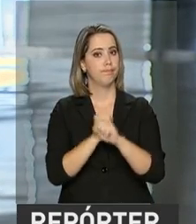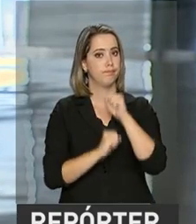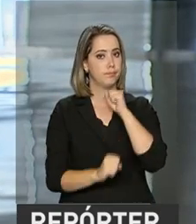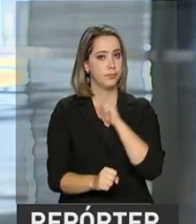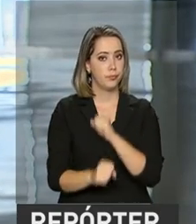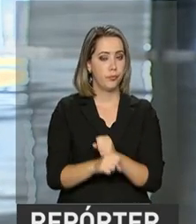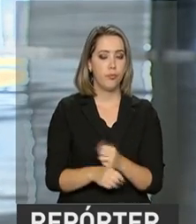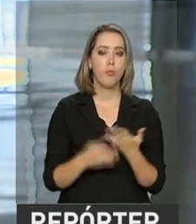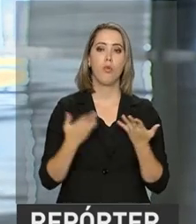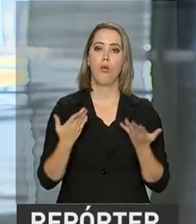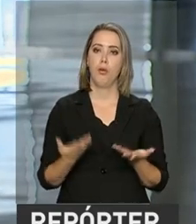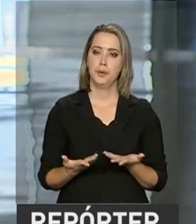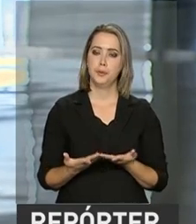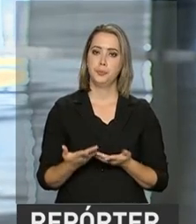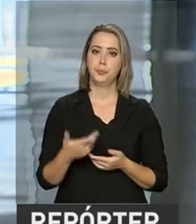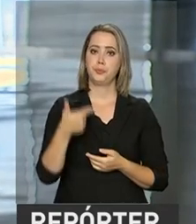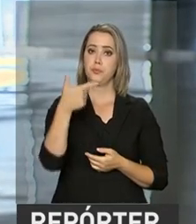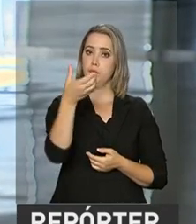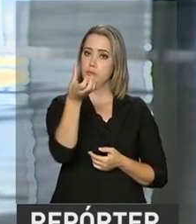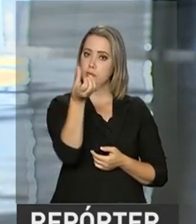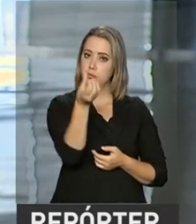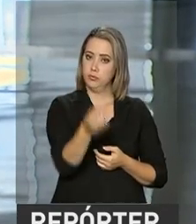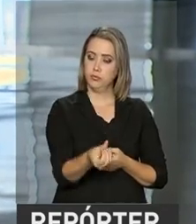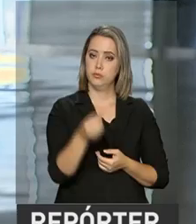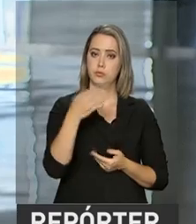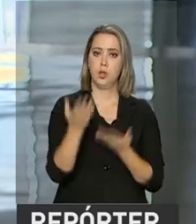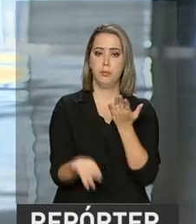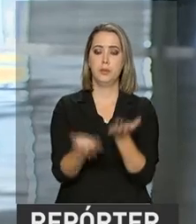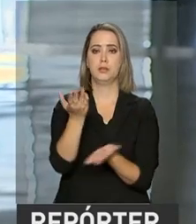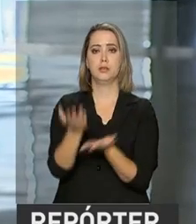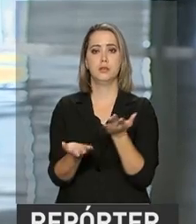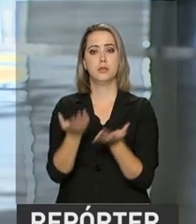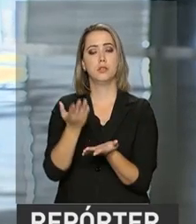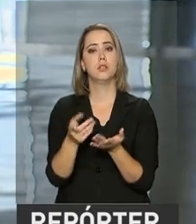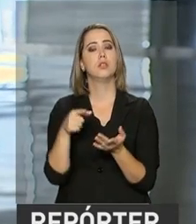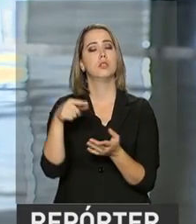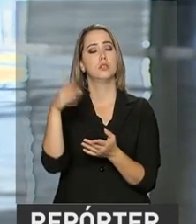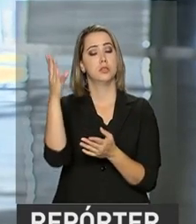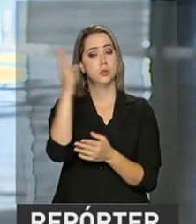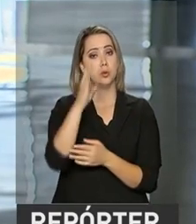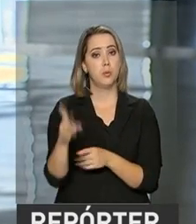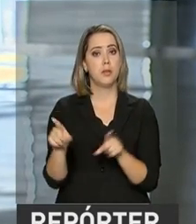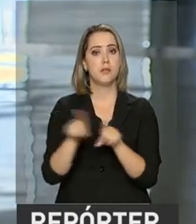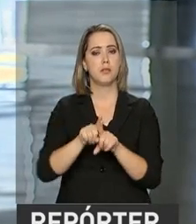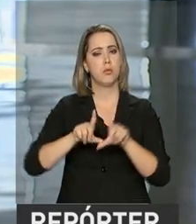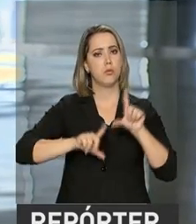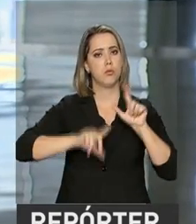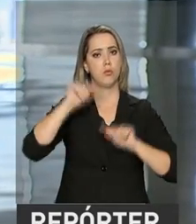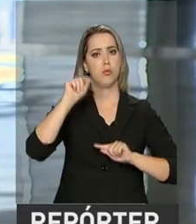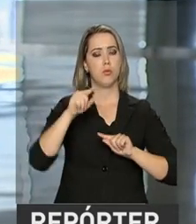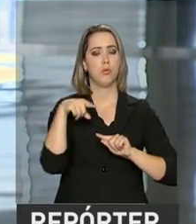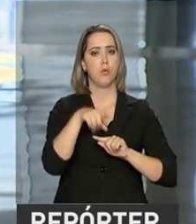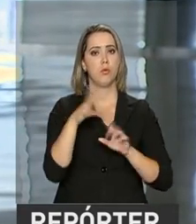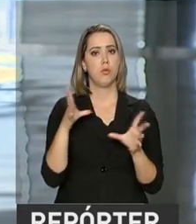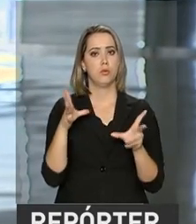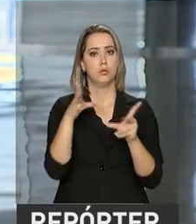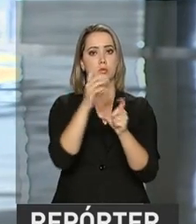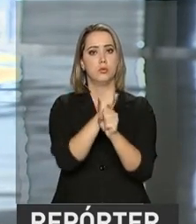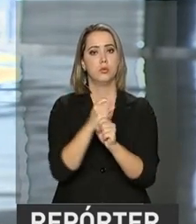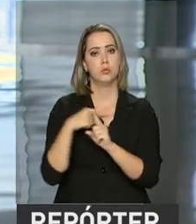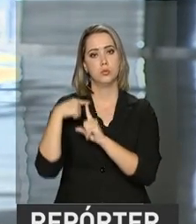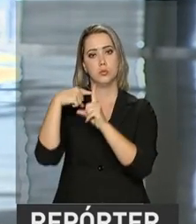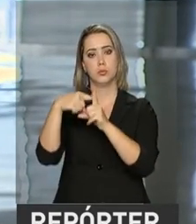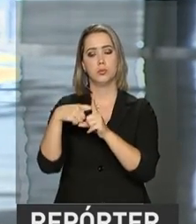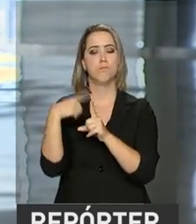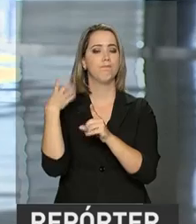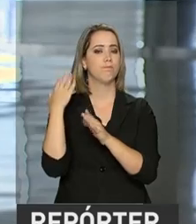passado em 2016 a balança comercial brasileira também teve um recorde foi o maior saldo positivo